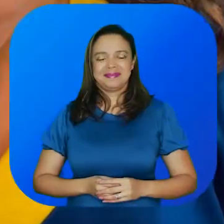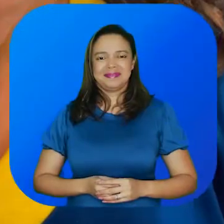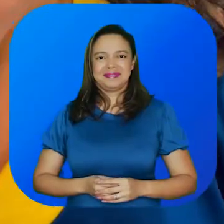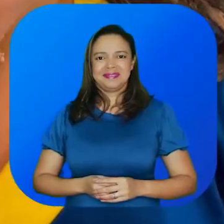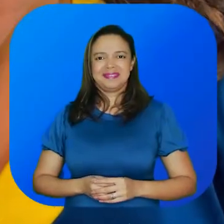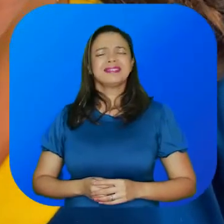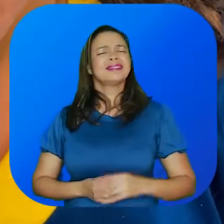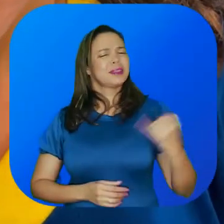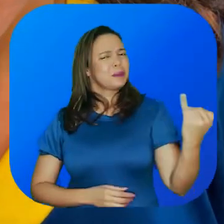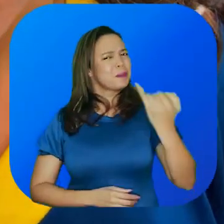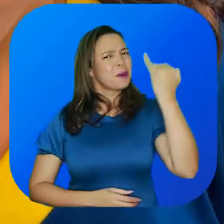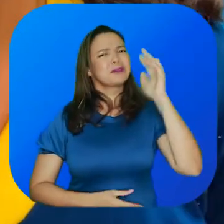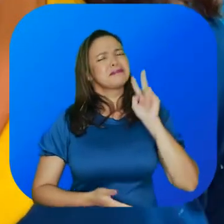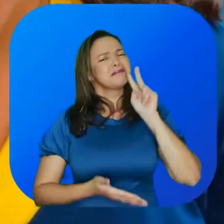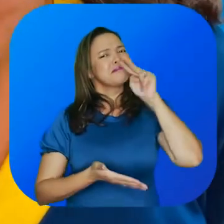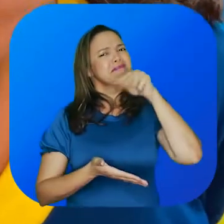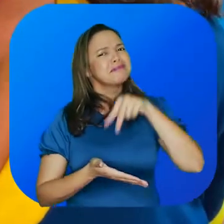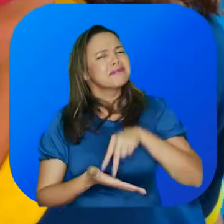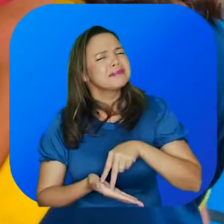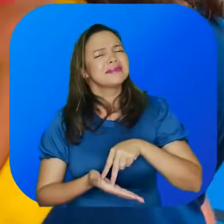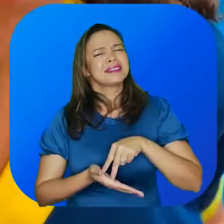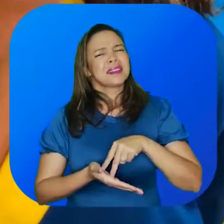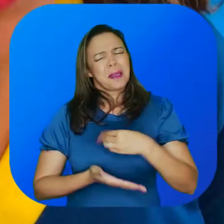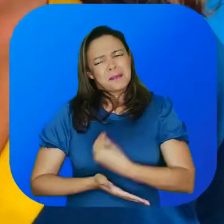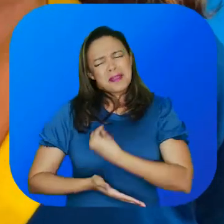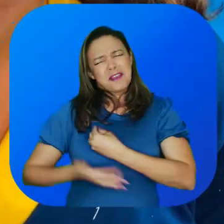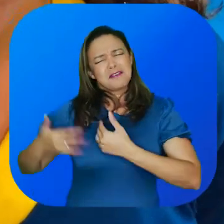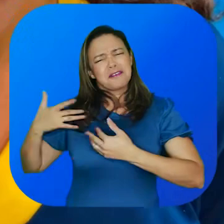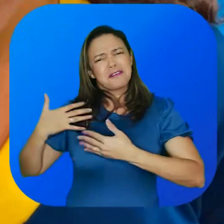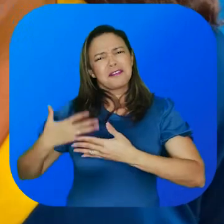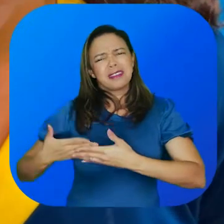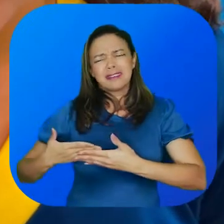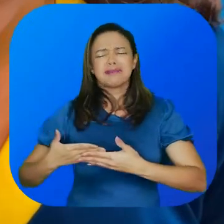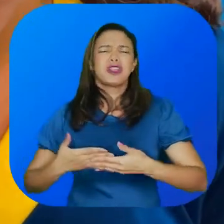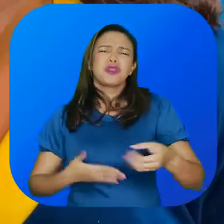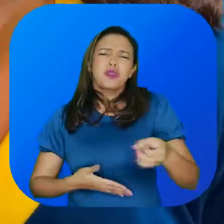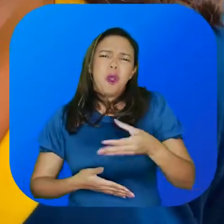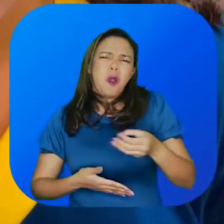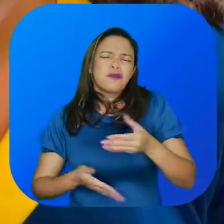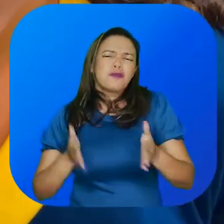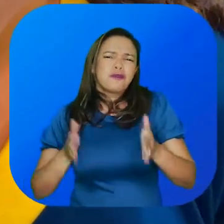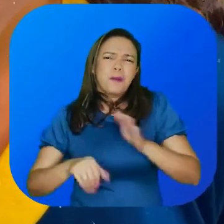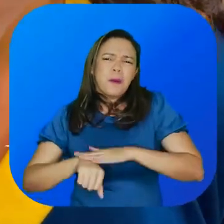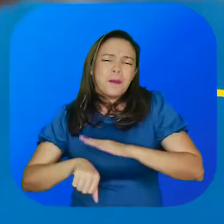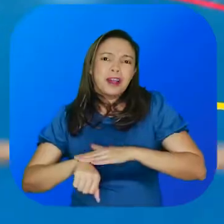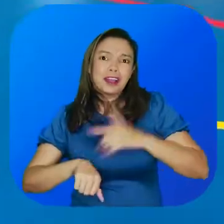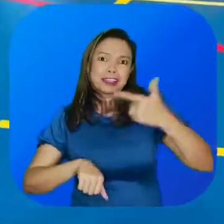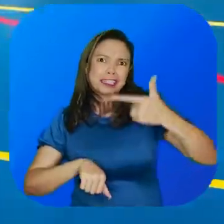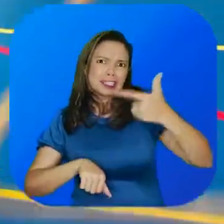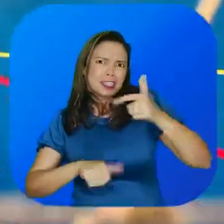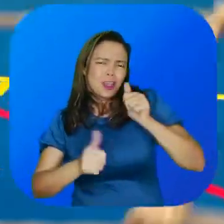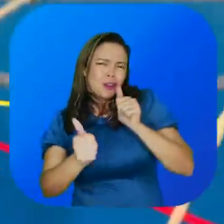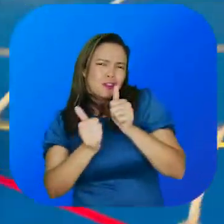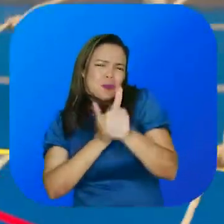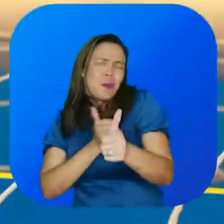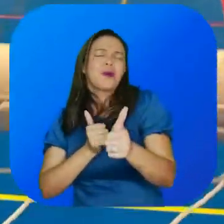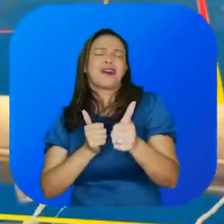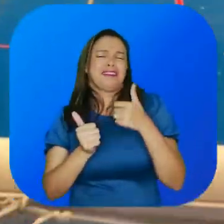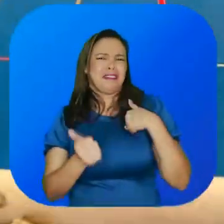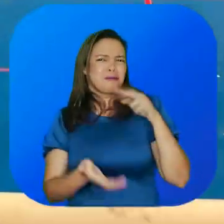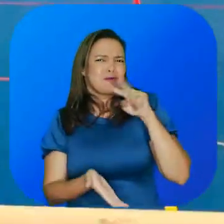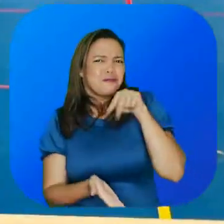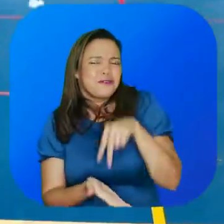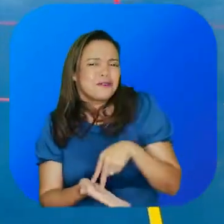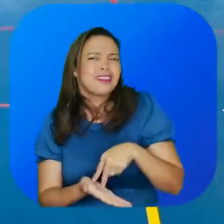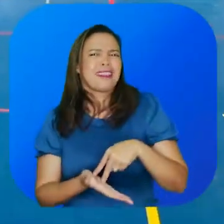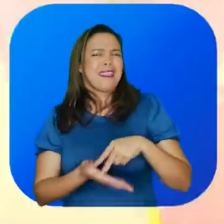É muito importante estar aqui, né? Fora da minha vida, eu participo há pouco tempo, né? Esse é o meu segundo regional e ele representa muito, muito